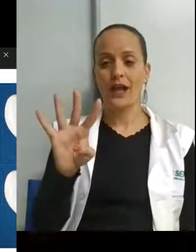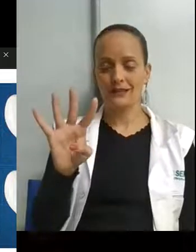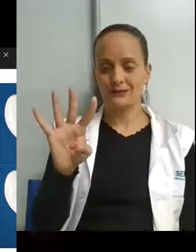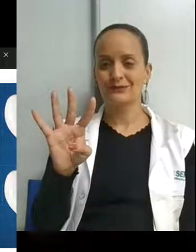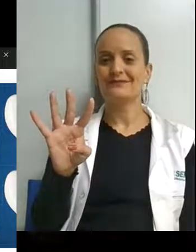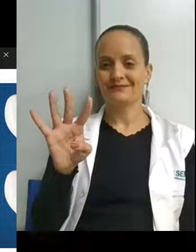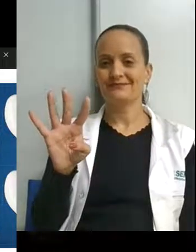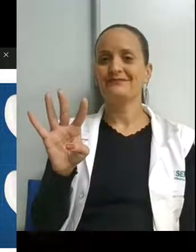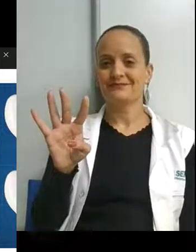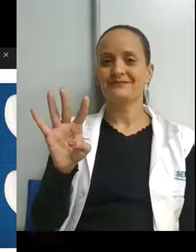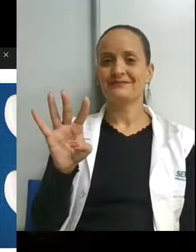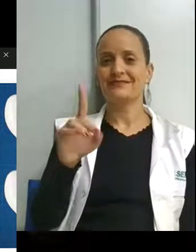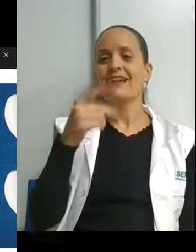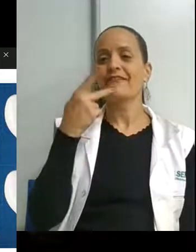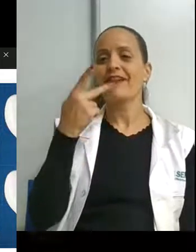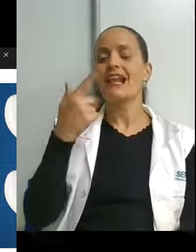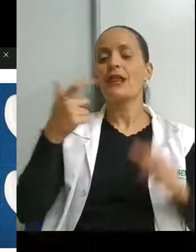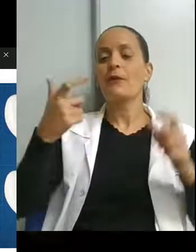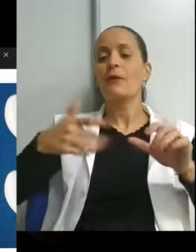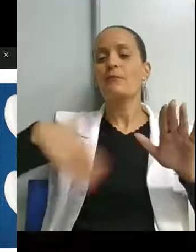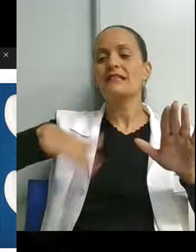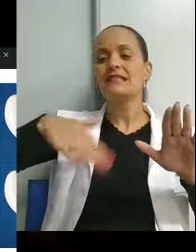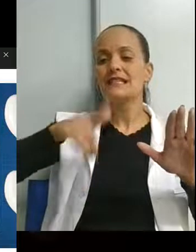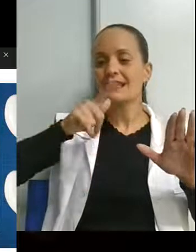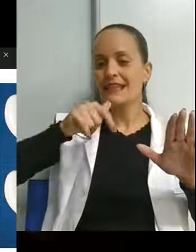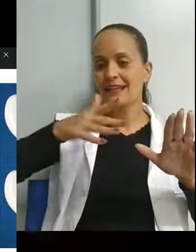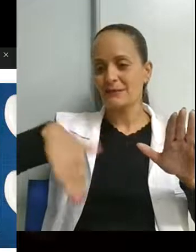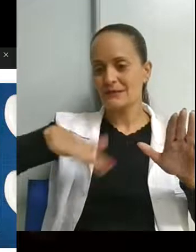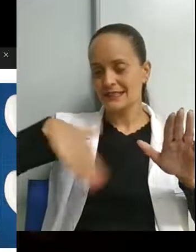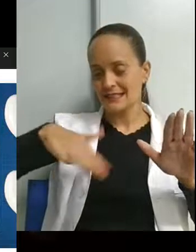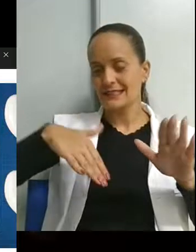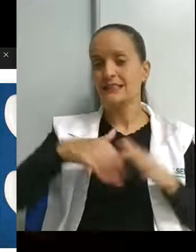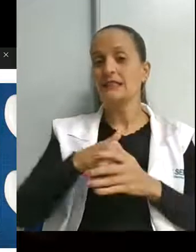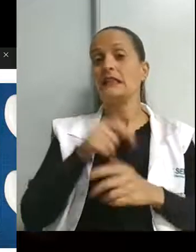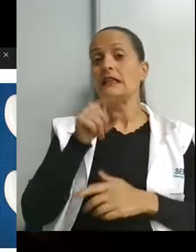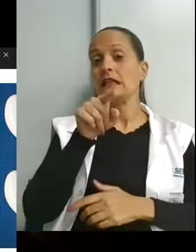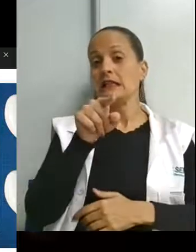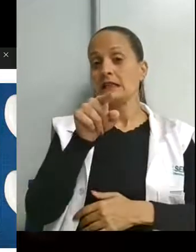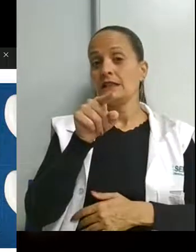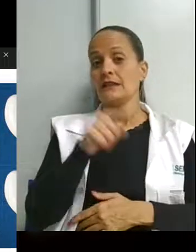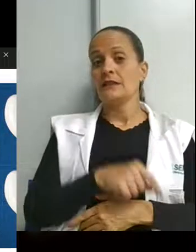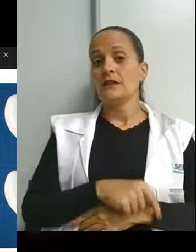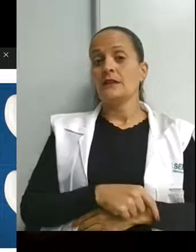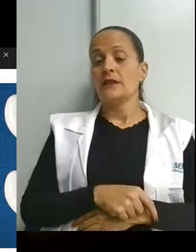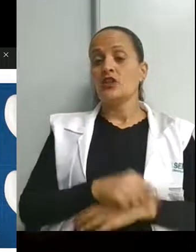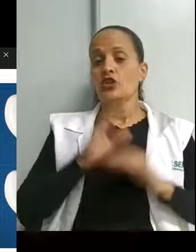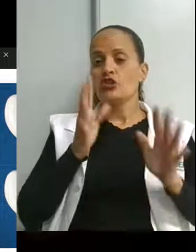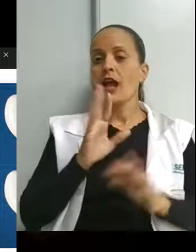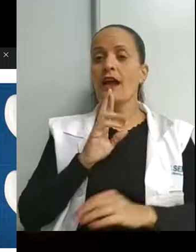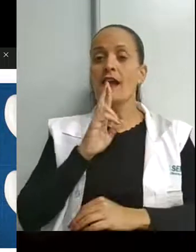da SAP 1, a gente já fez o quê? Já resolveu o circuito, né? A gente analisou o circuito do